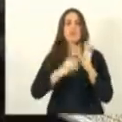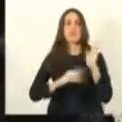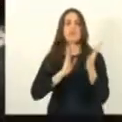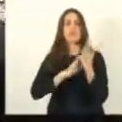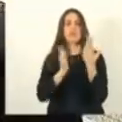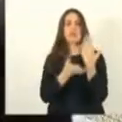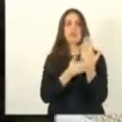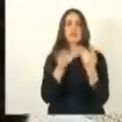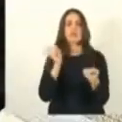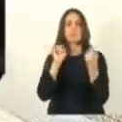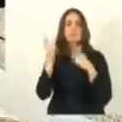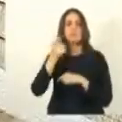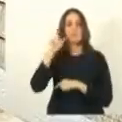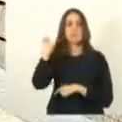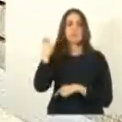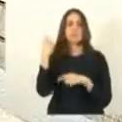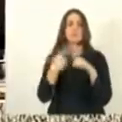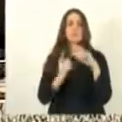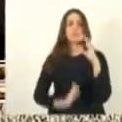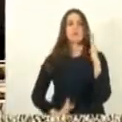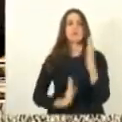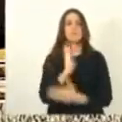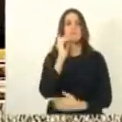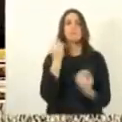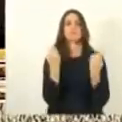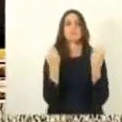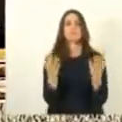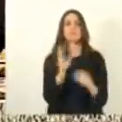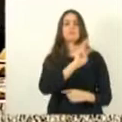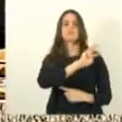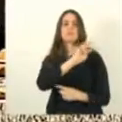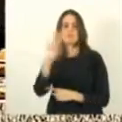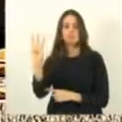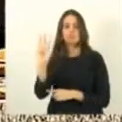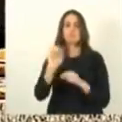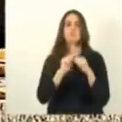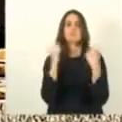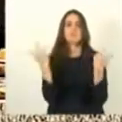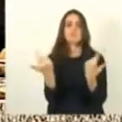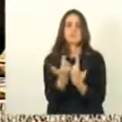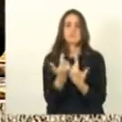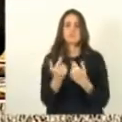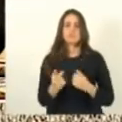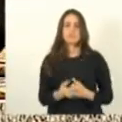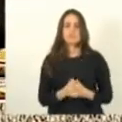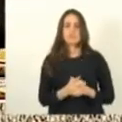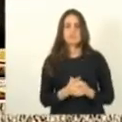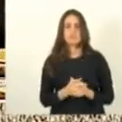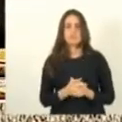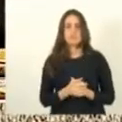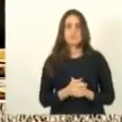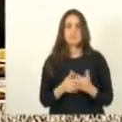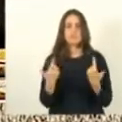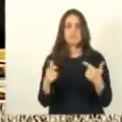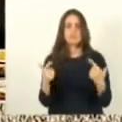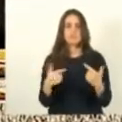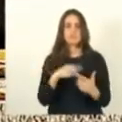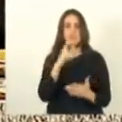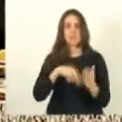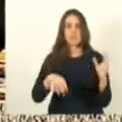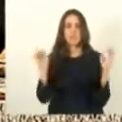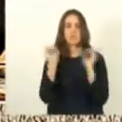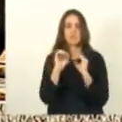sessão anterior, mas antes declaro aprovada conforme disponibilizada no site da Assembleia. Não há expediente a ser